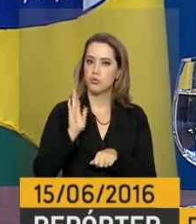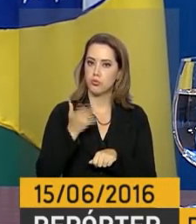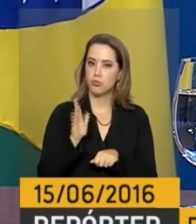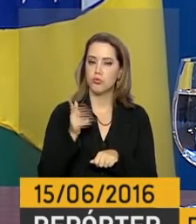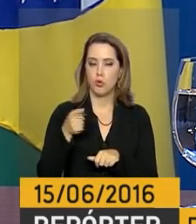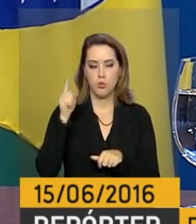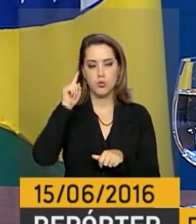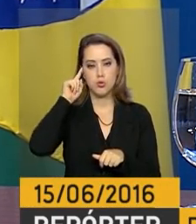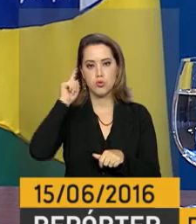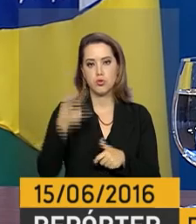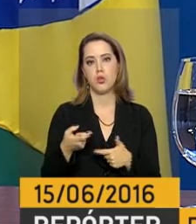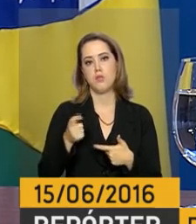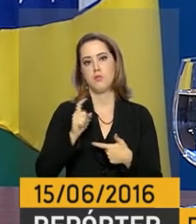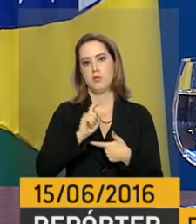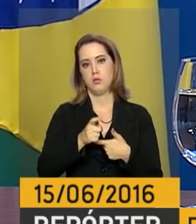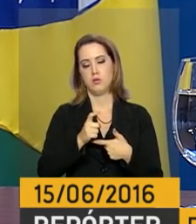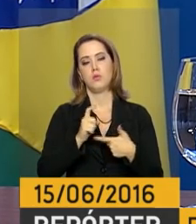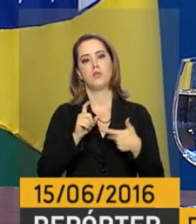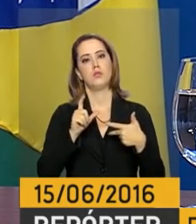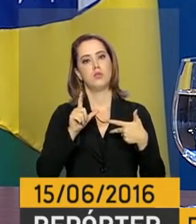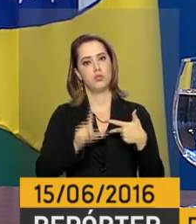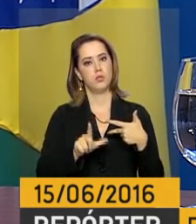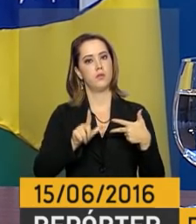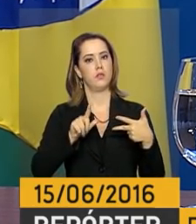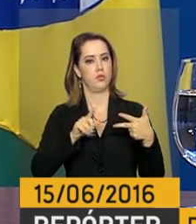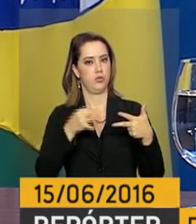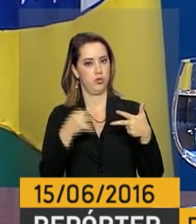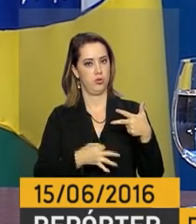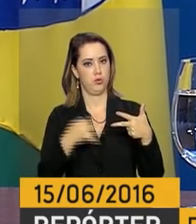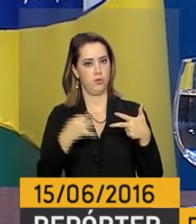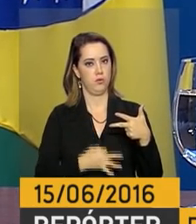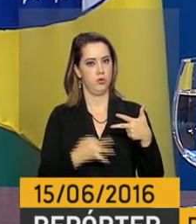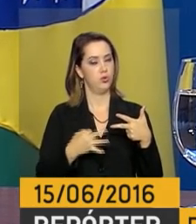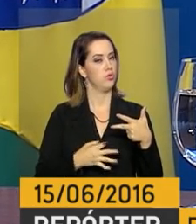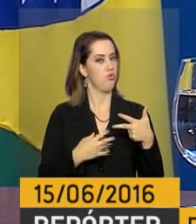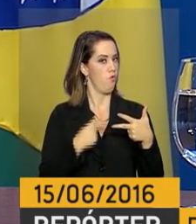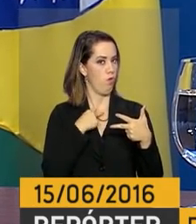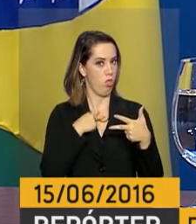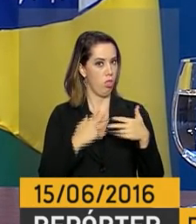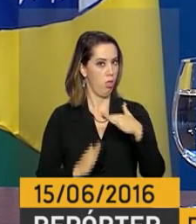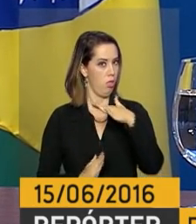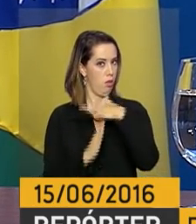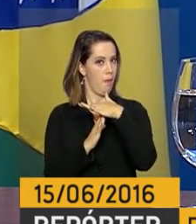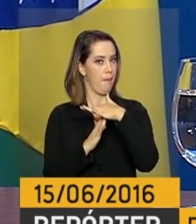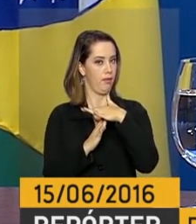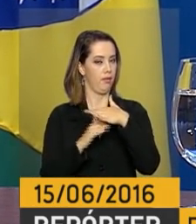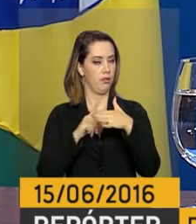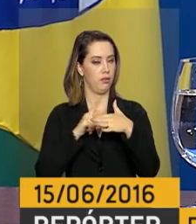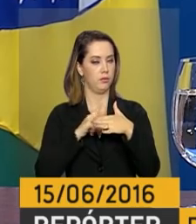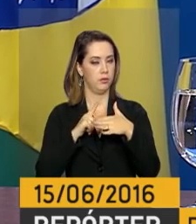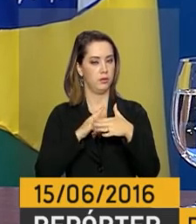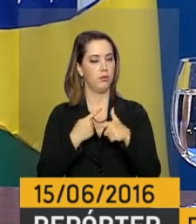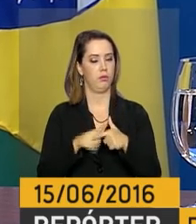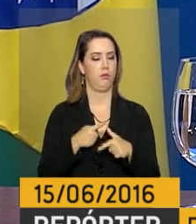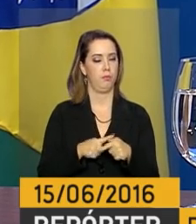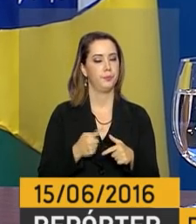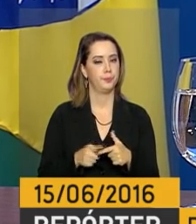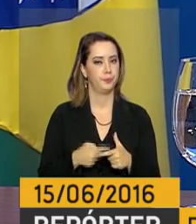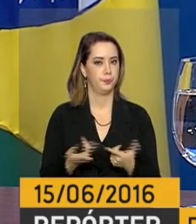poder eh violar o mesmo a o aquele limite. Em